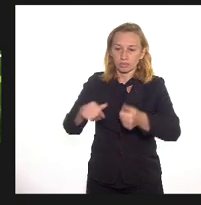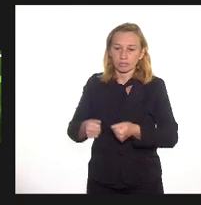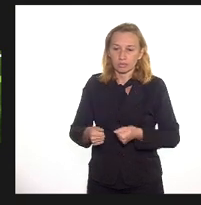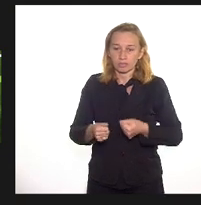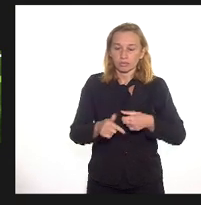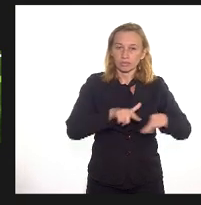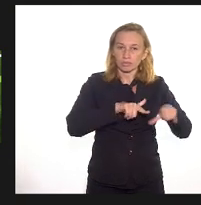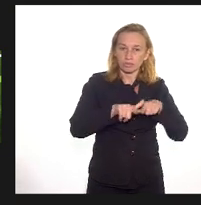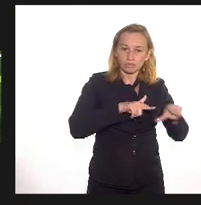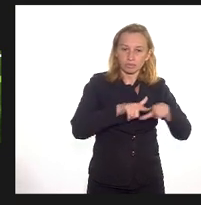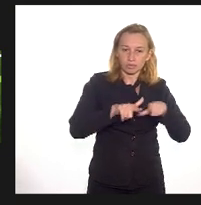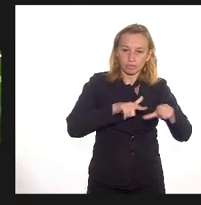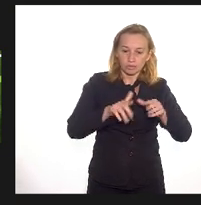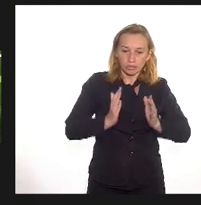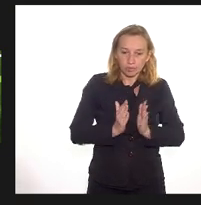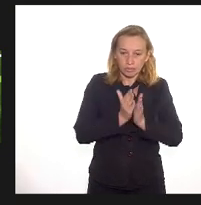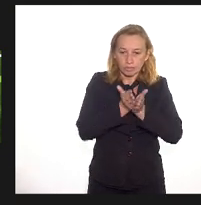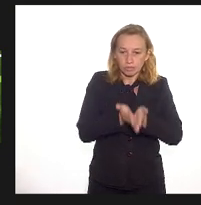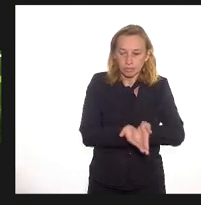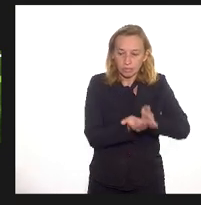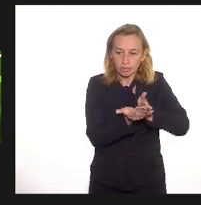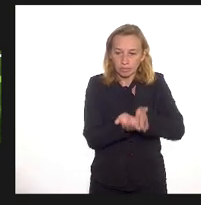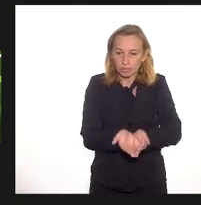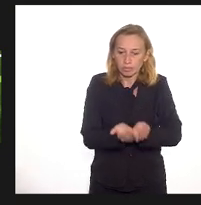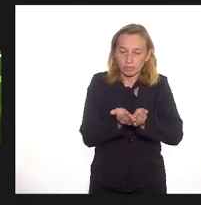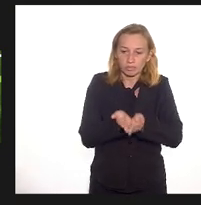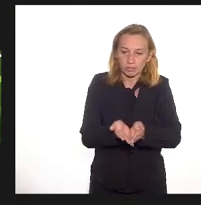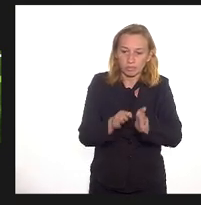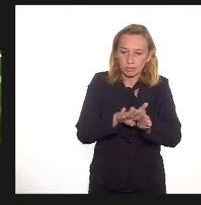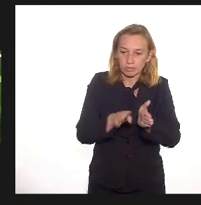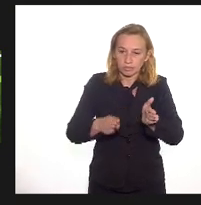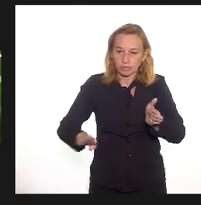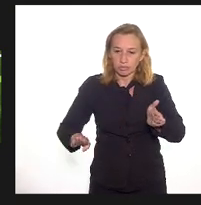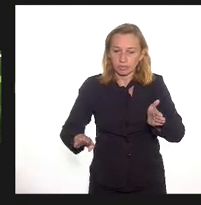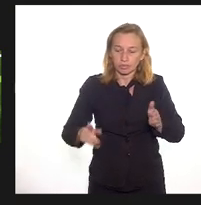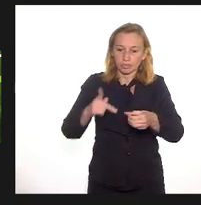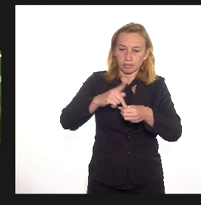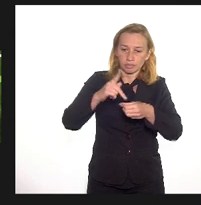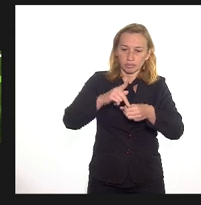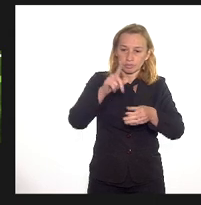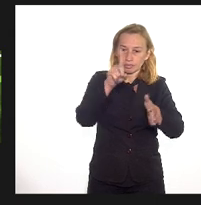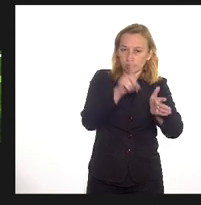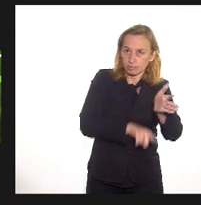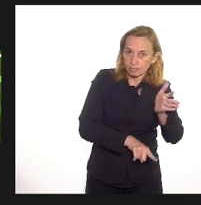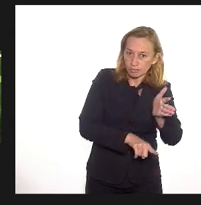serviço em mar da Petrobras são abatidos?